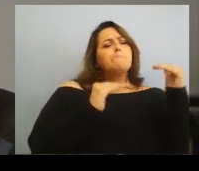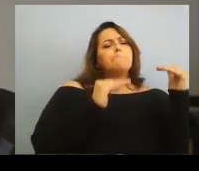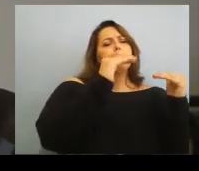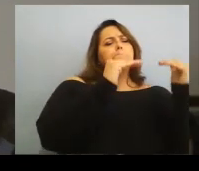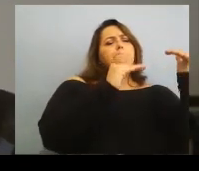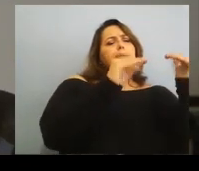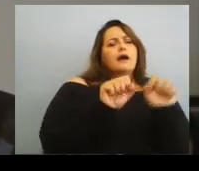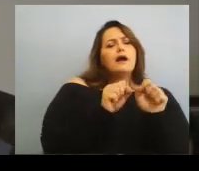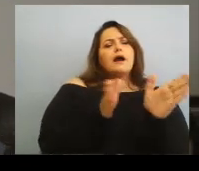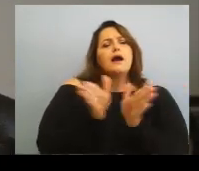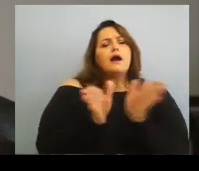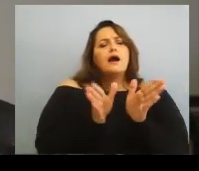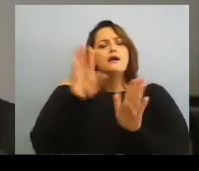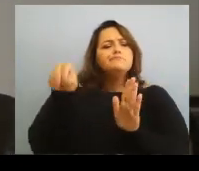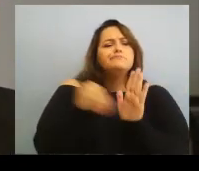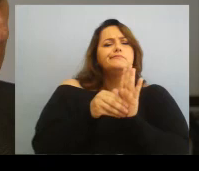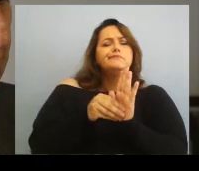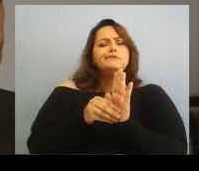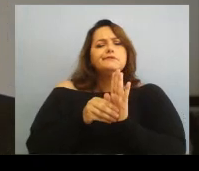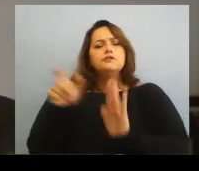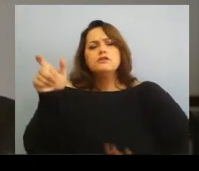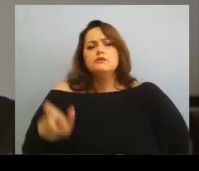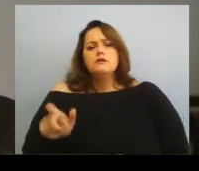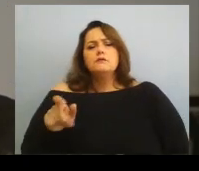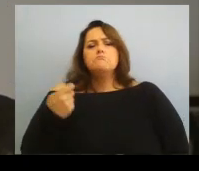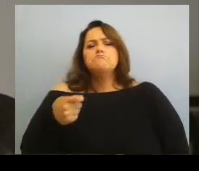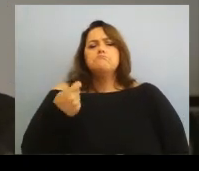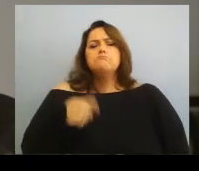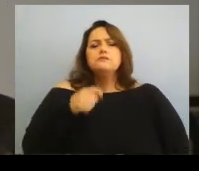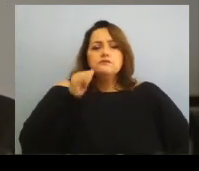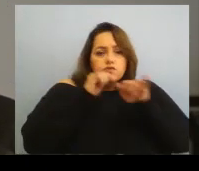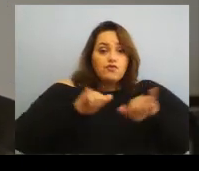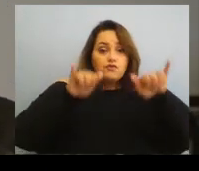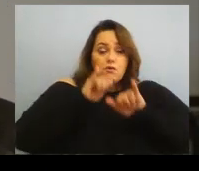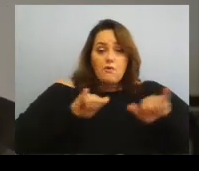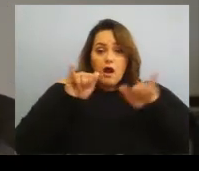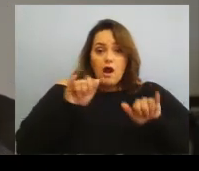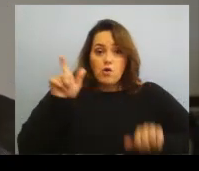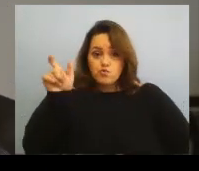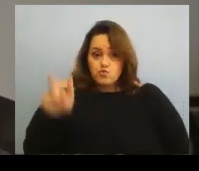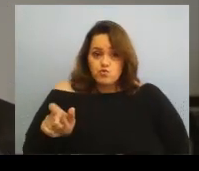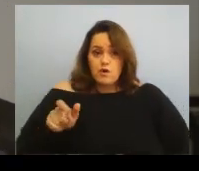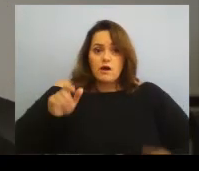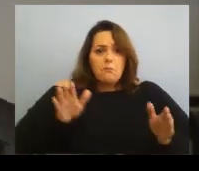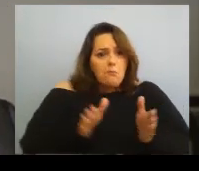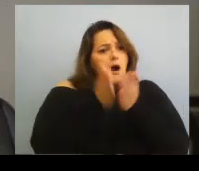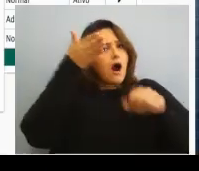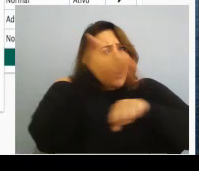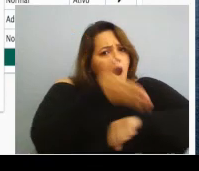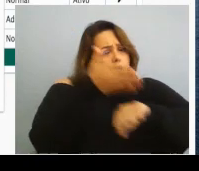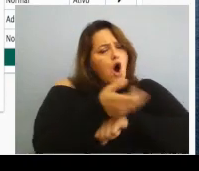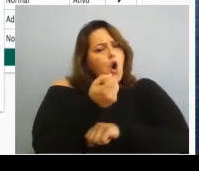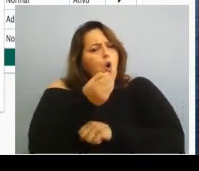acesso. Então quando eu adicionar um usuário, eu vou ter que dizer se ele vai ser um usuário ativo ou